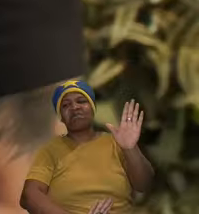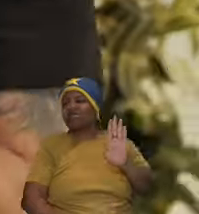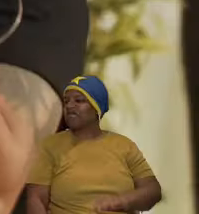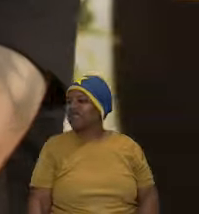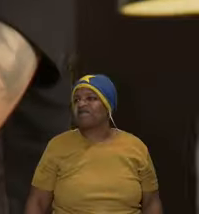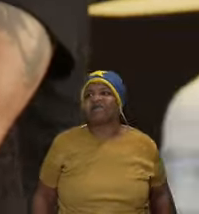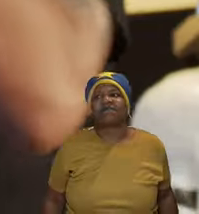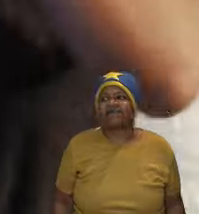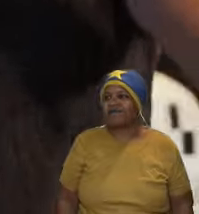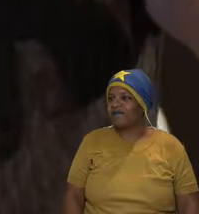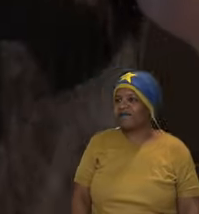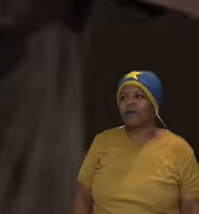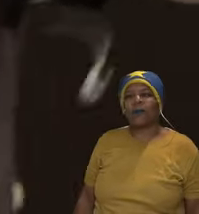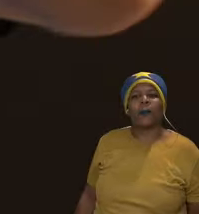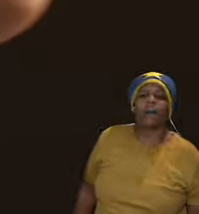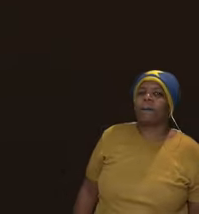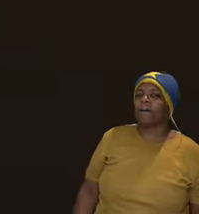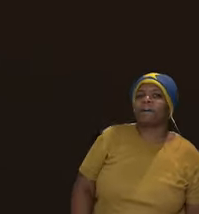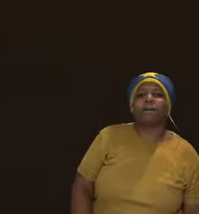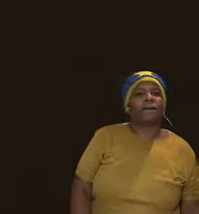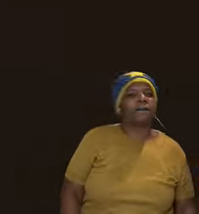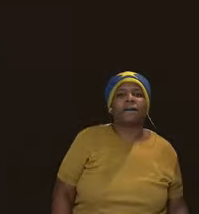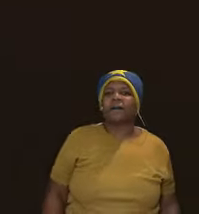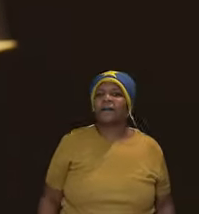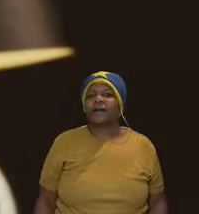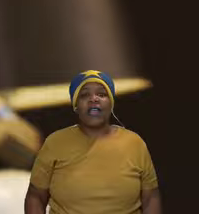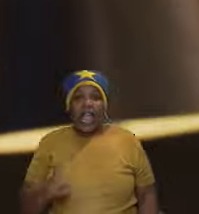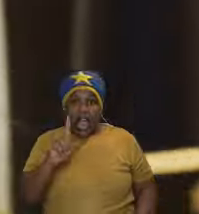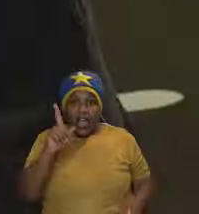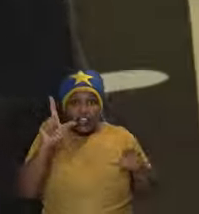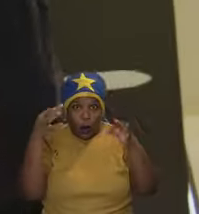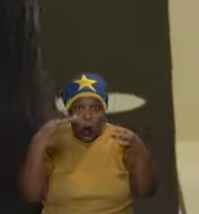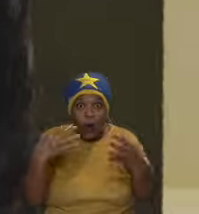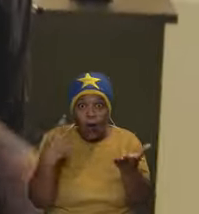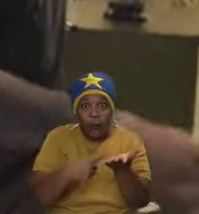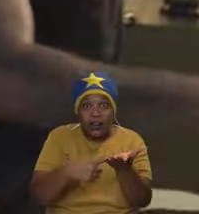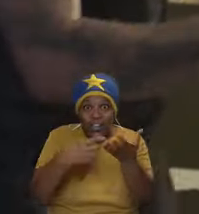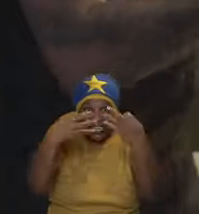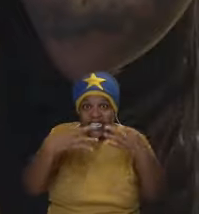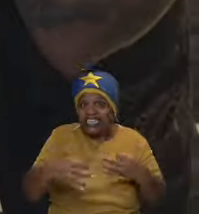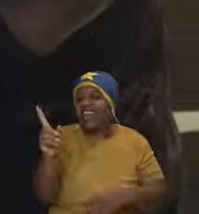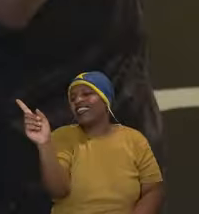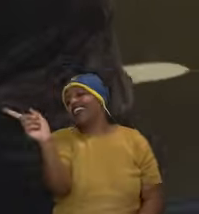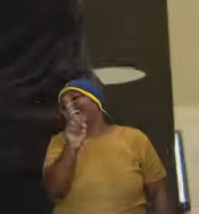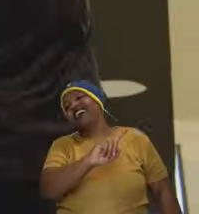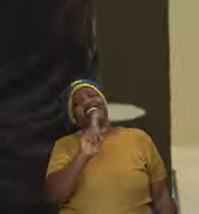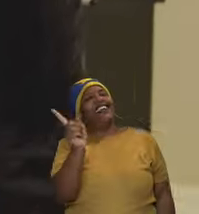Nem foi combinado pra dar